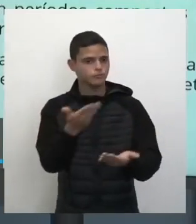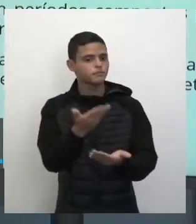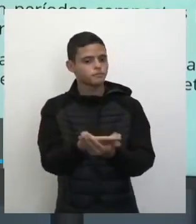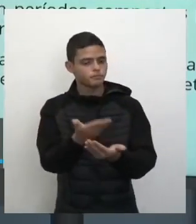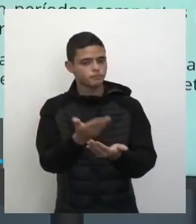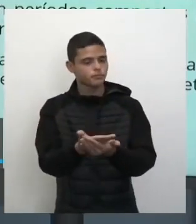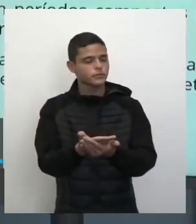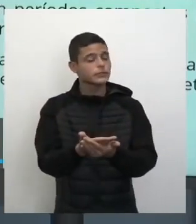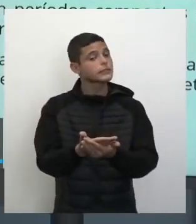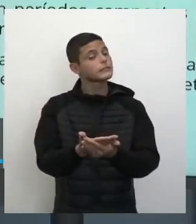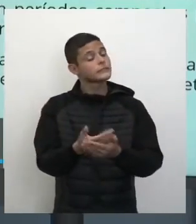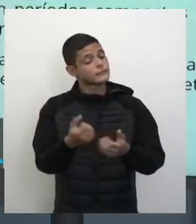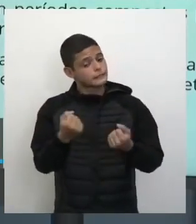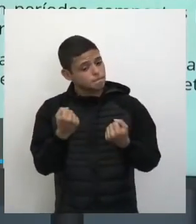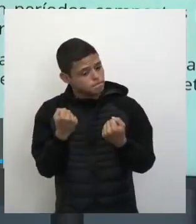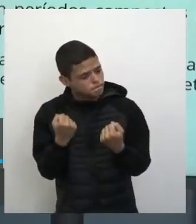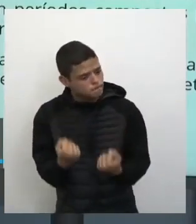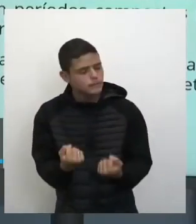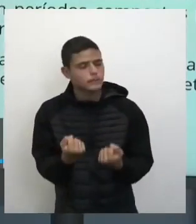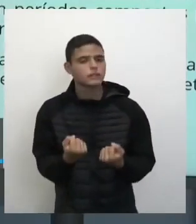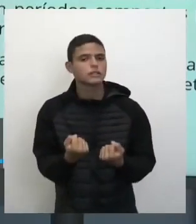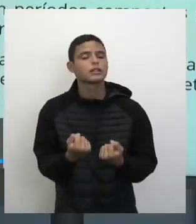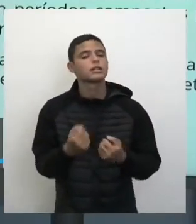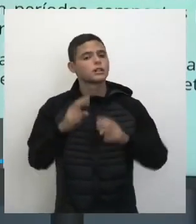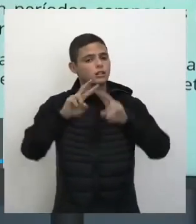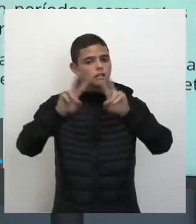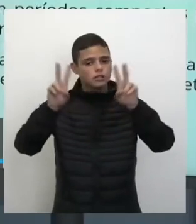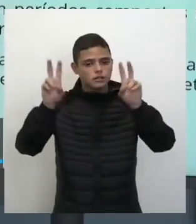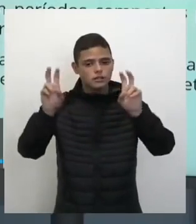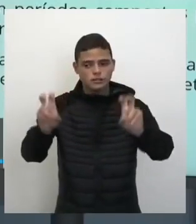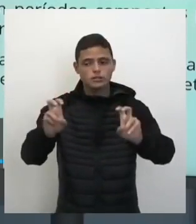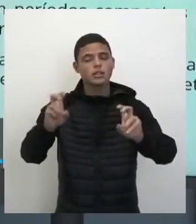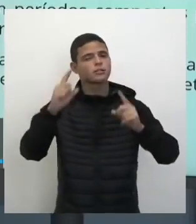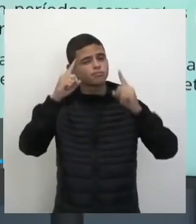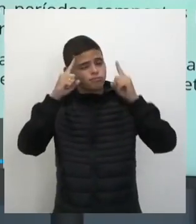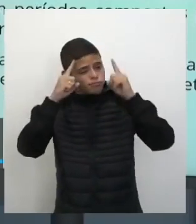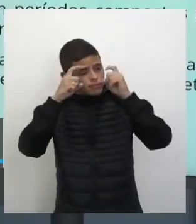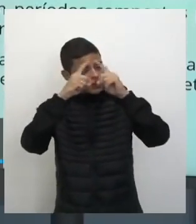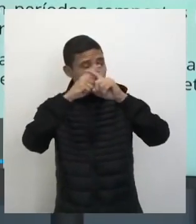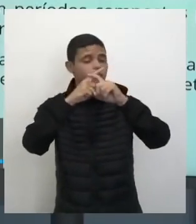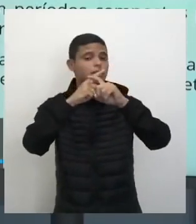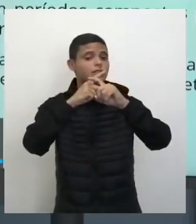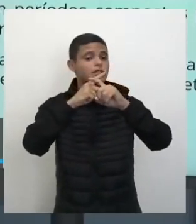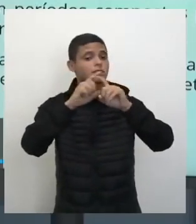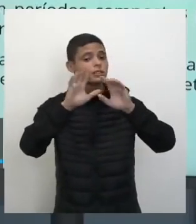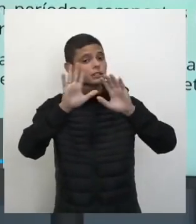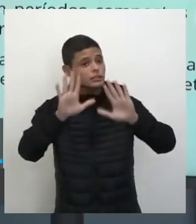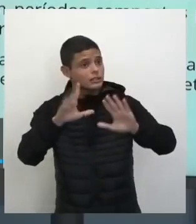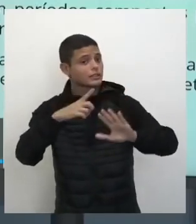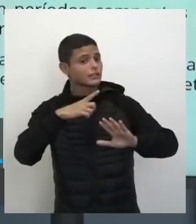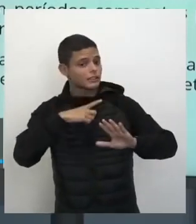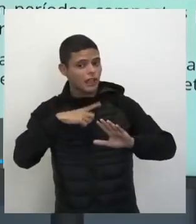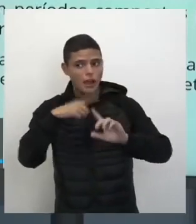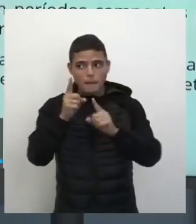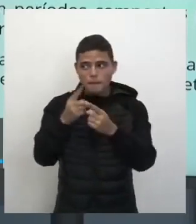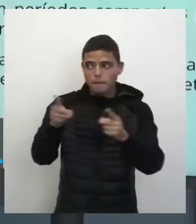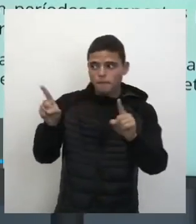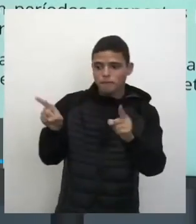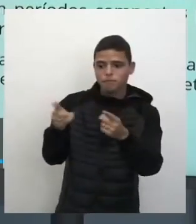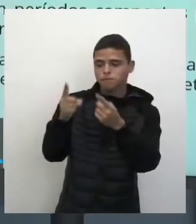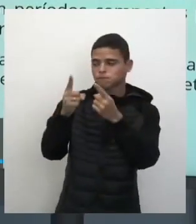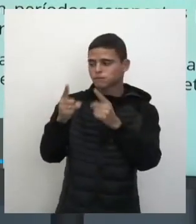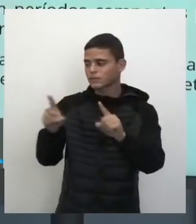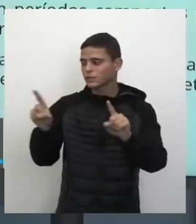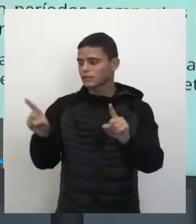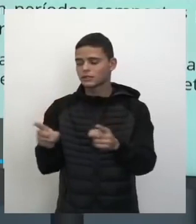pouco pesada, né? Um tema meio complicado. Então suspense aí para vocês. Mas eu vou